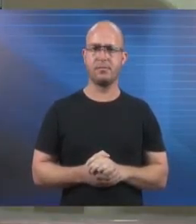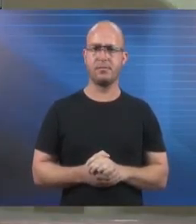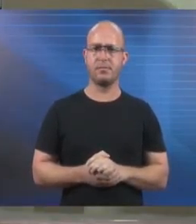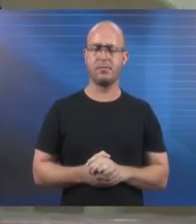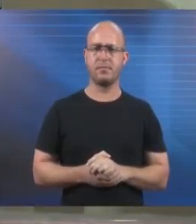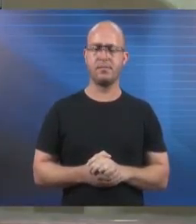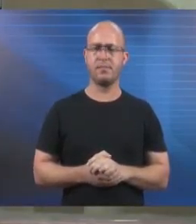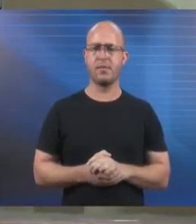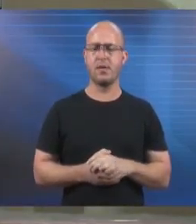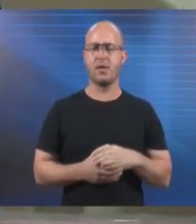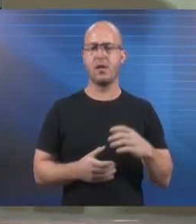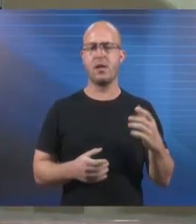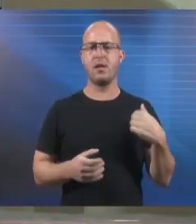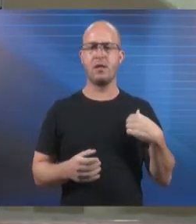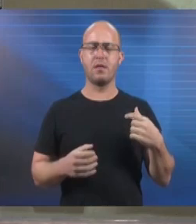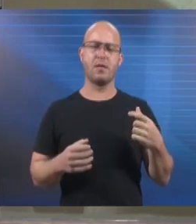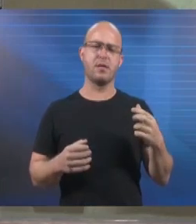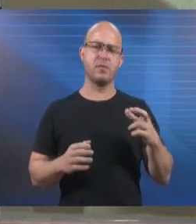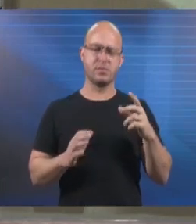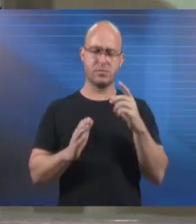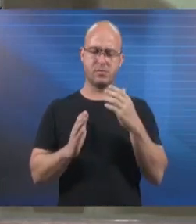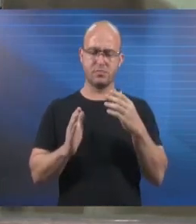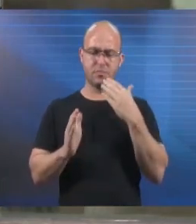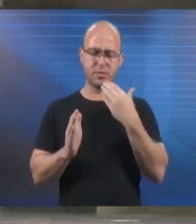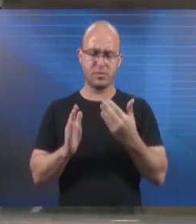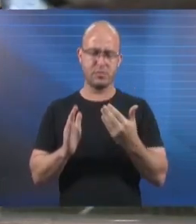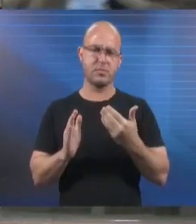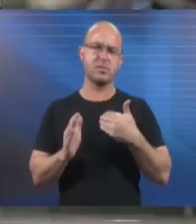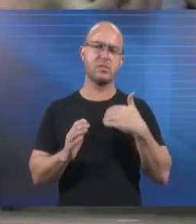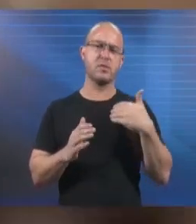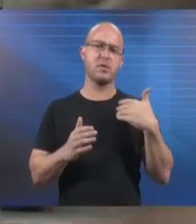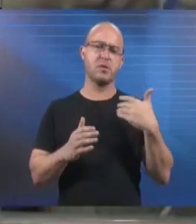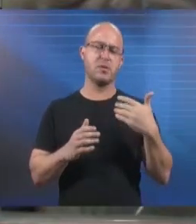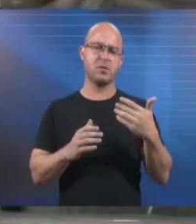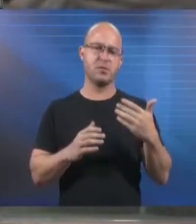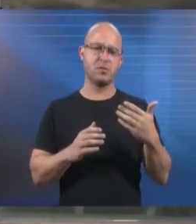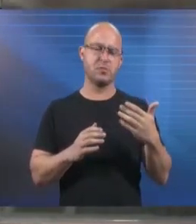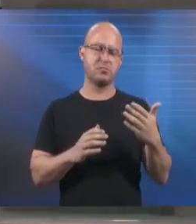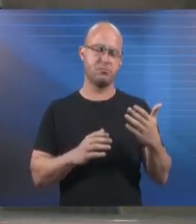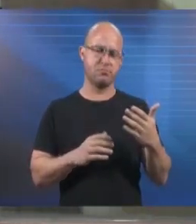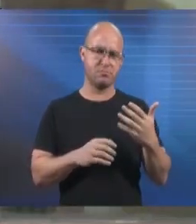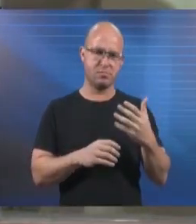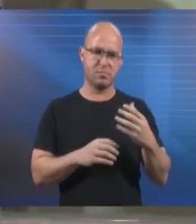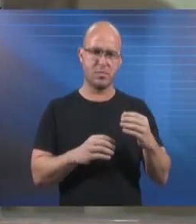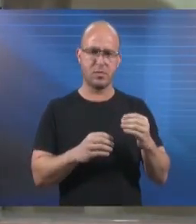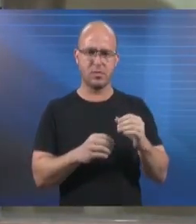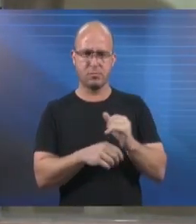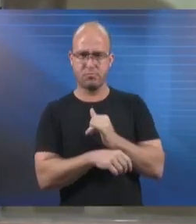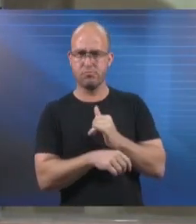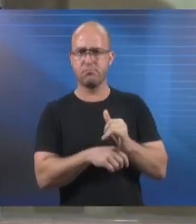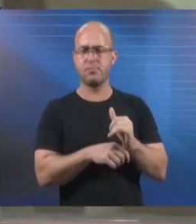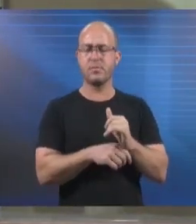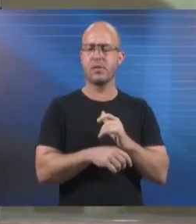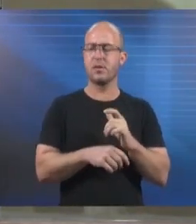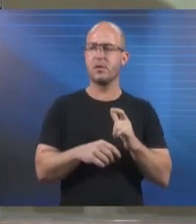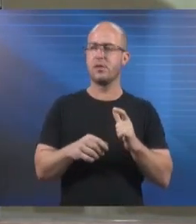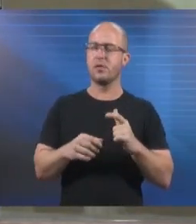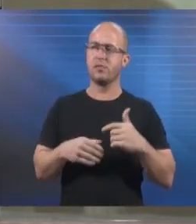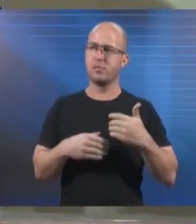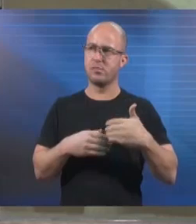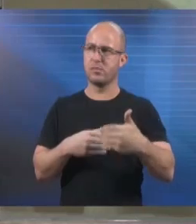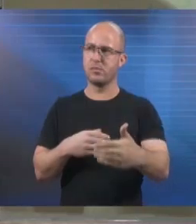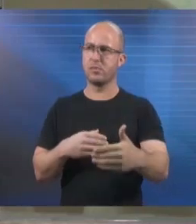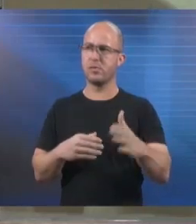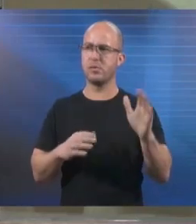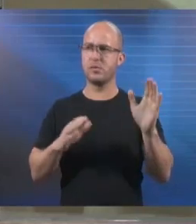paliativos não poderão ser feit ao longo da ao longo da da licença né